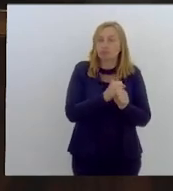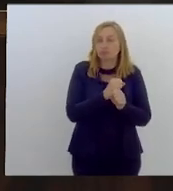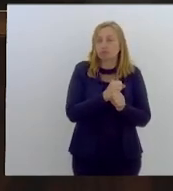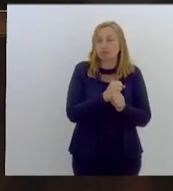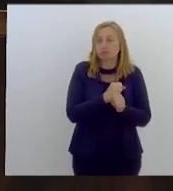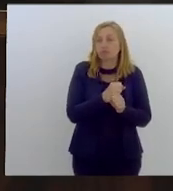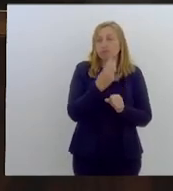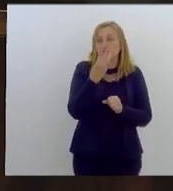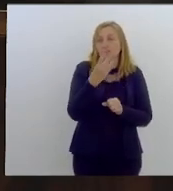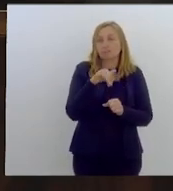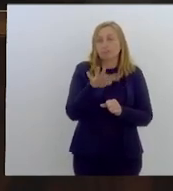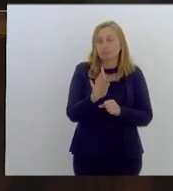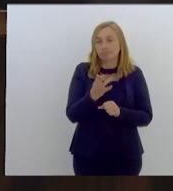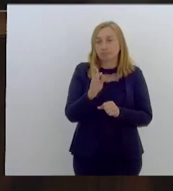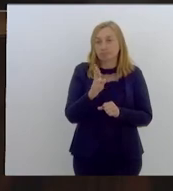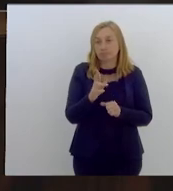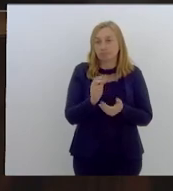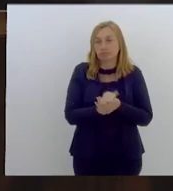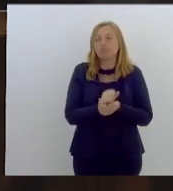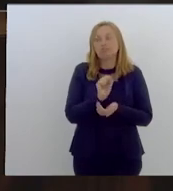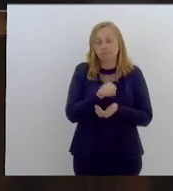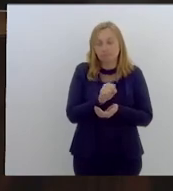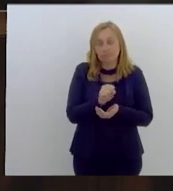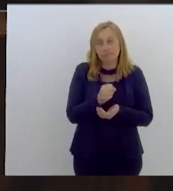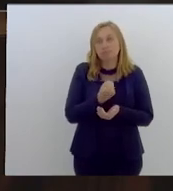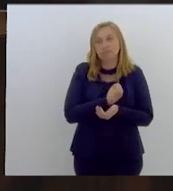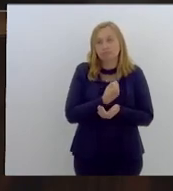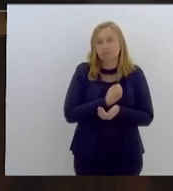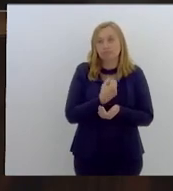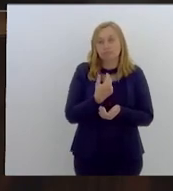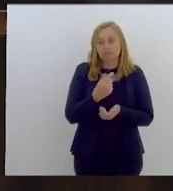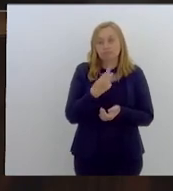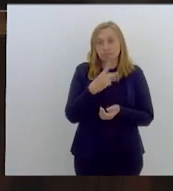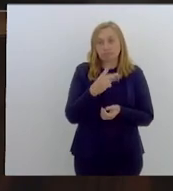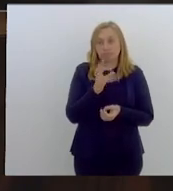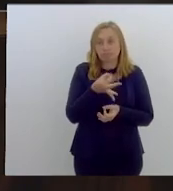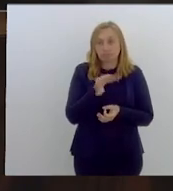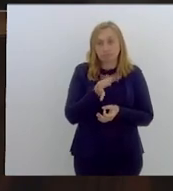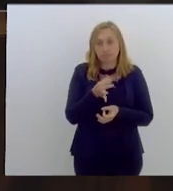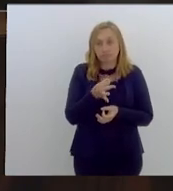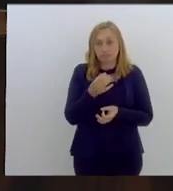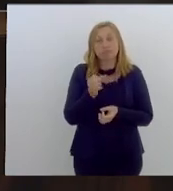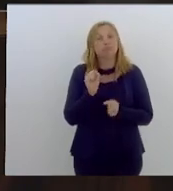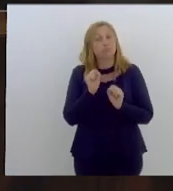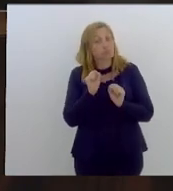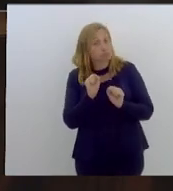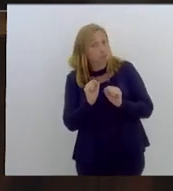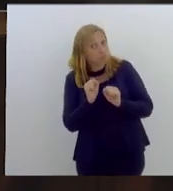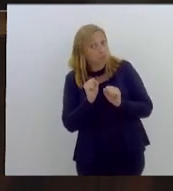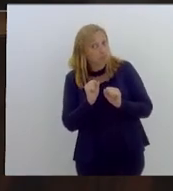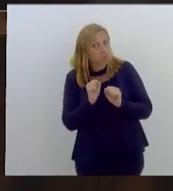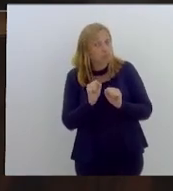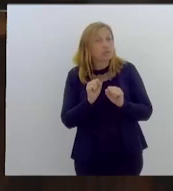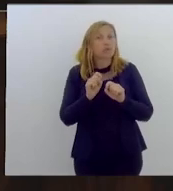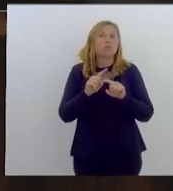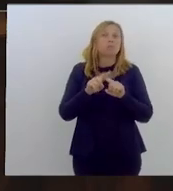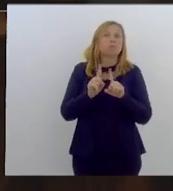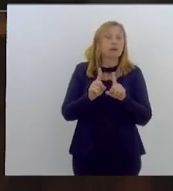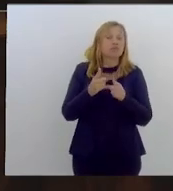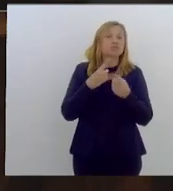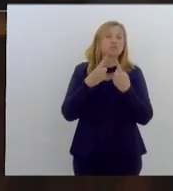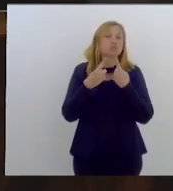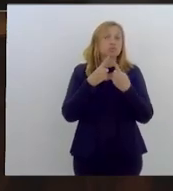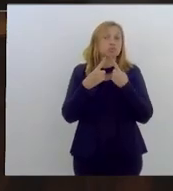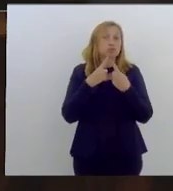3 bilhões de reais. Aí, sim, o número do senhor poderia estar certo. Poderia. Mas nós estamos